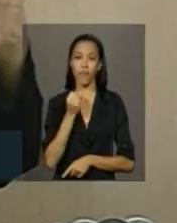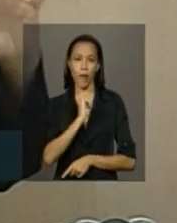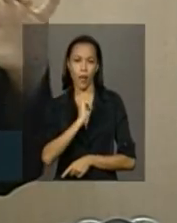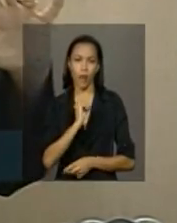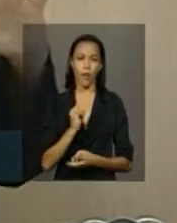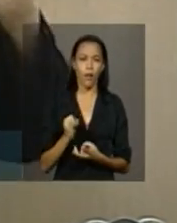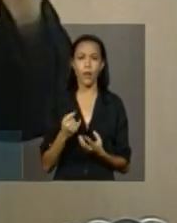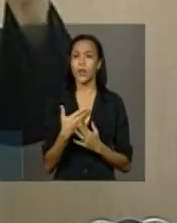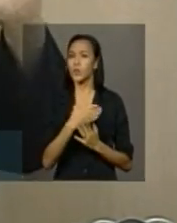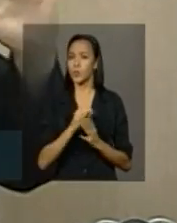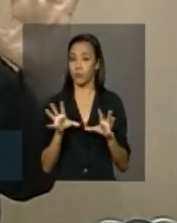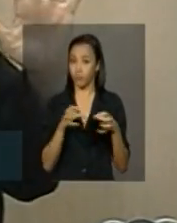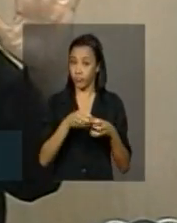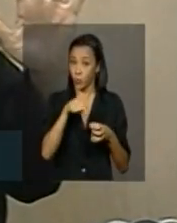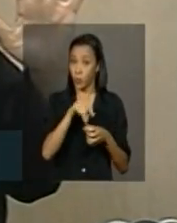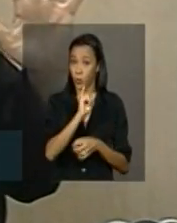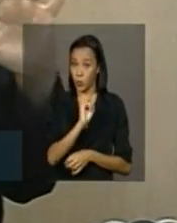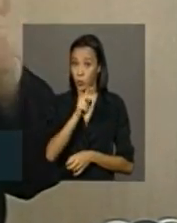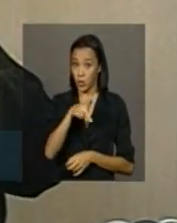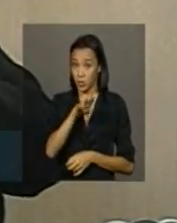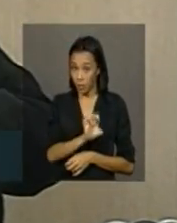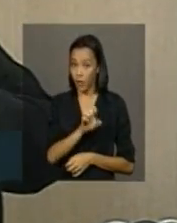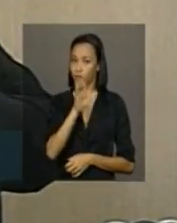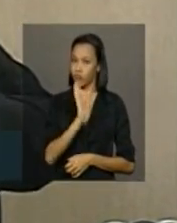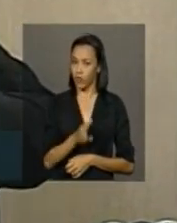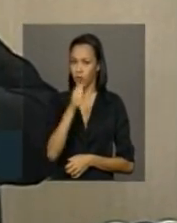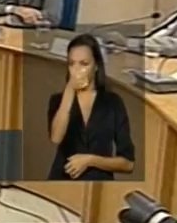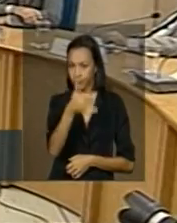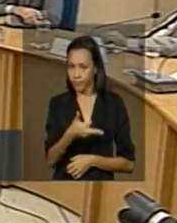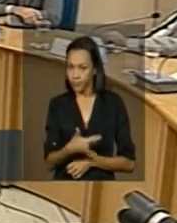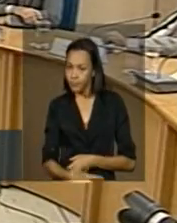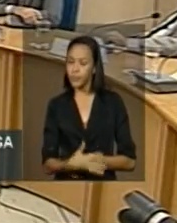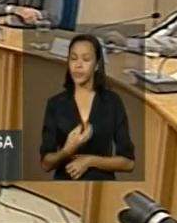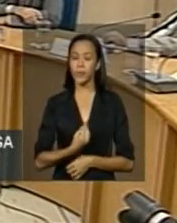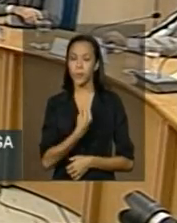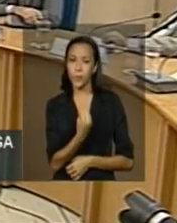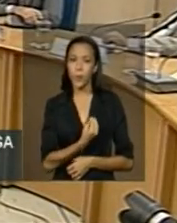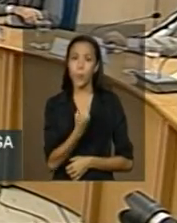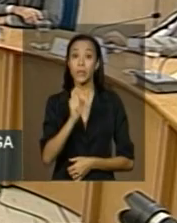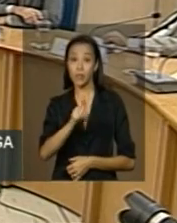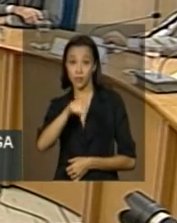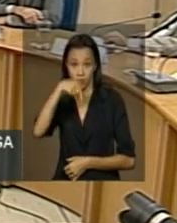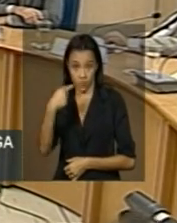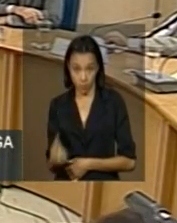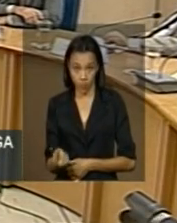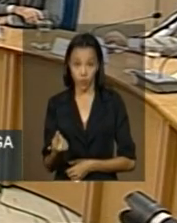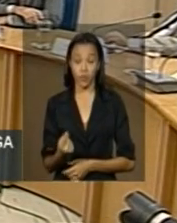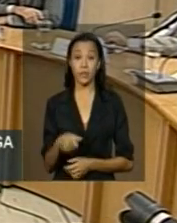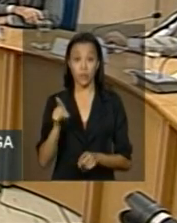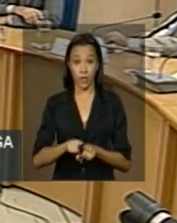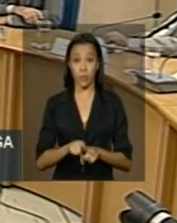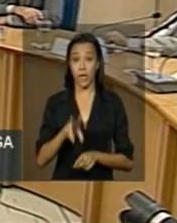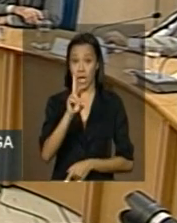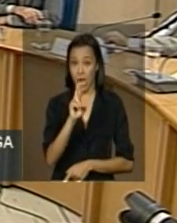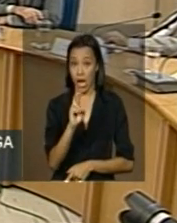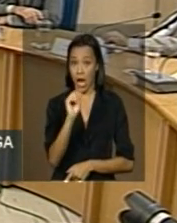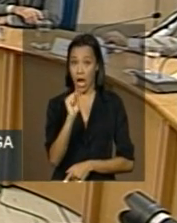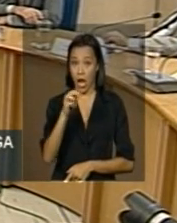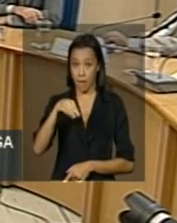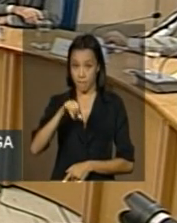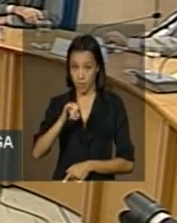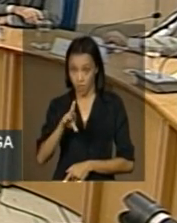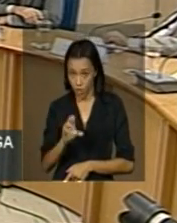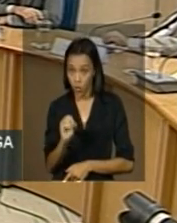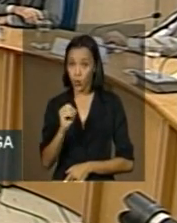sobre a parte do IMP além do que já foi dito Tecnicamente pelo nosso Dalto e depois o Ramiro eh e o